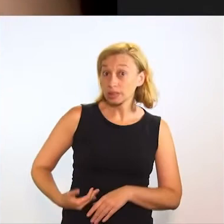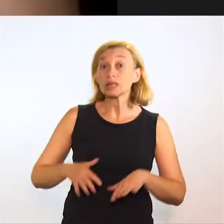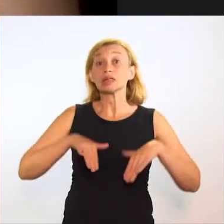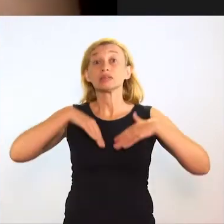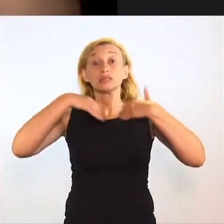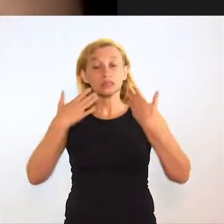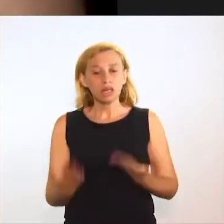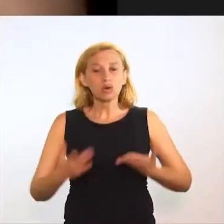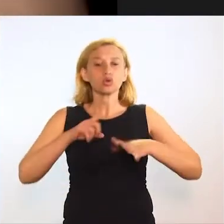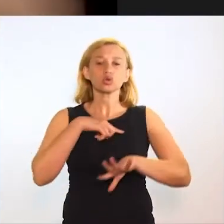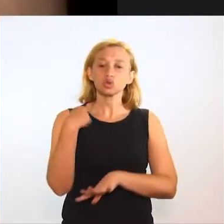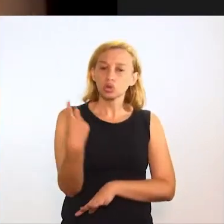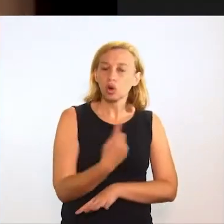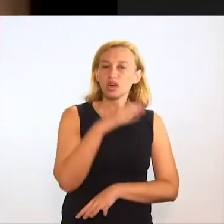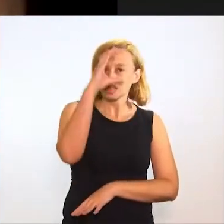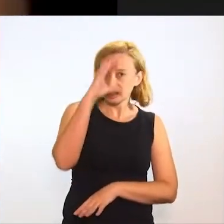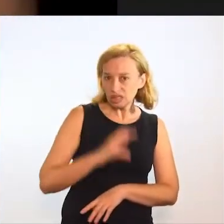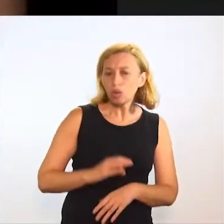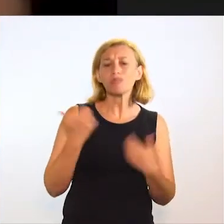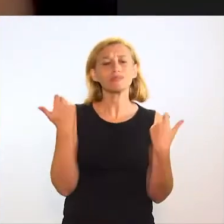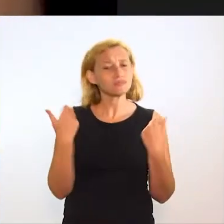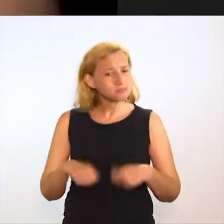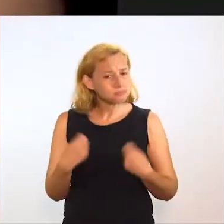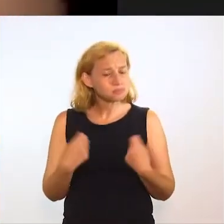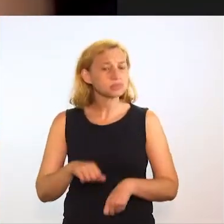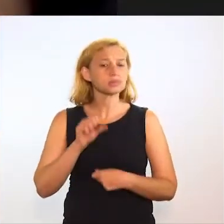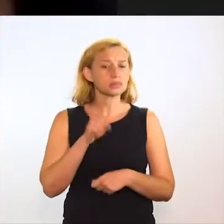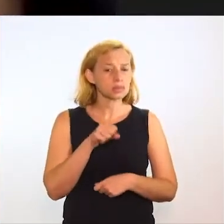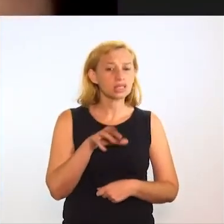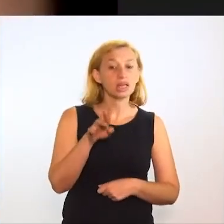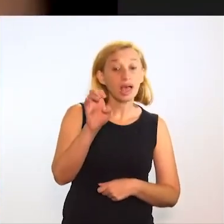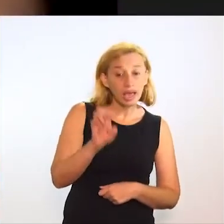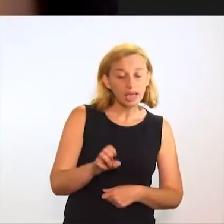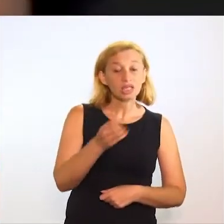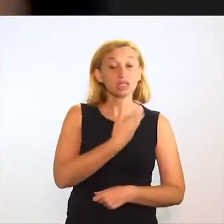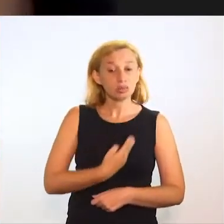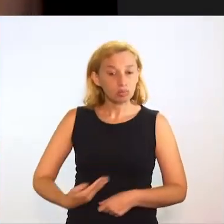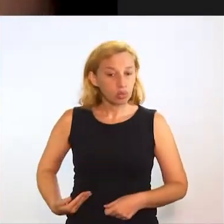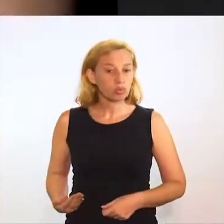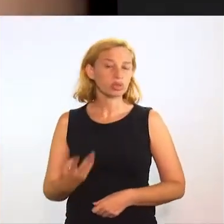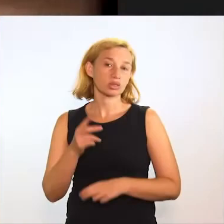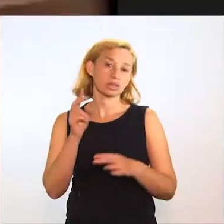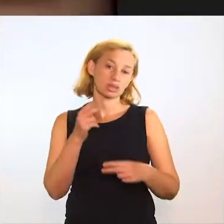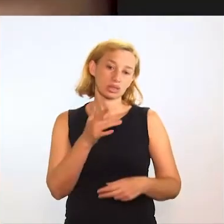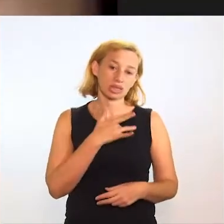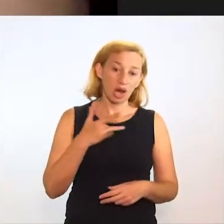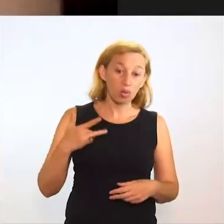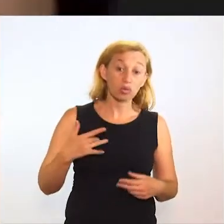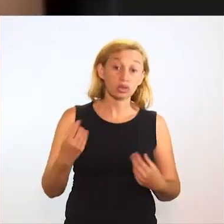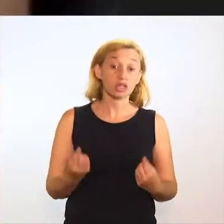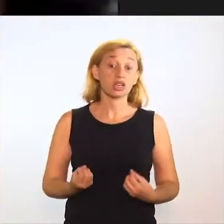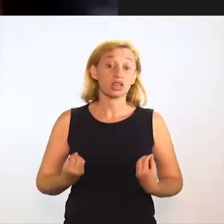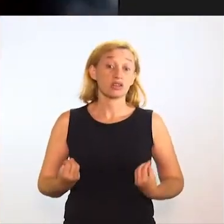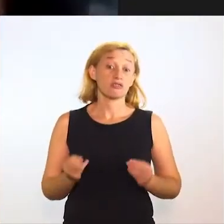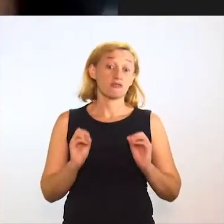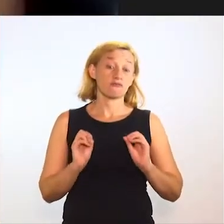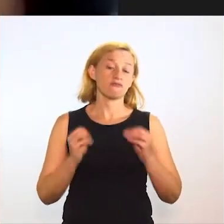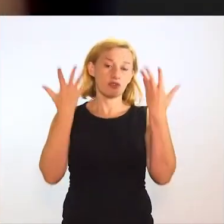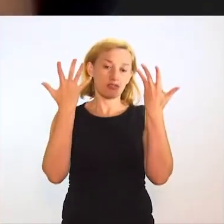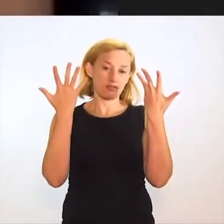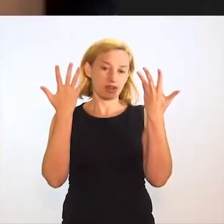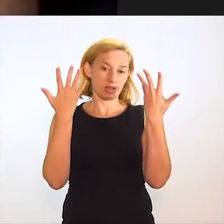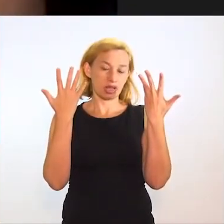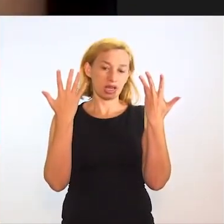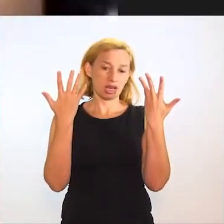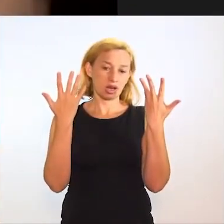pública, né? Então, nós, cidadãos, a gente precisa da rede pública de saúde. Viva o SUS,